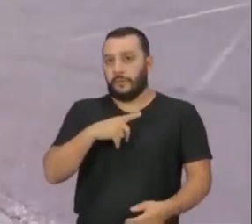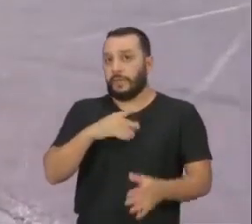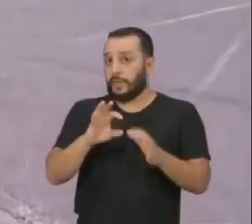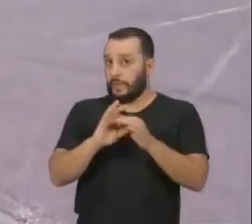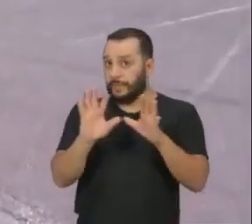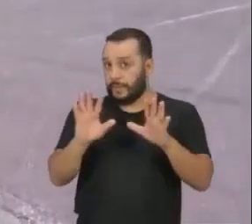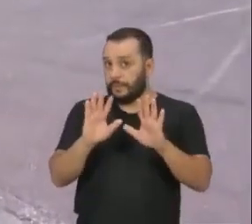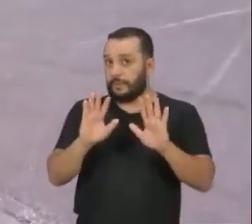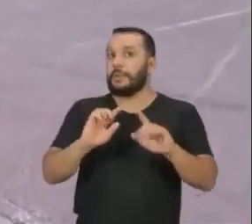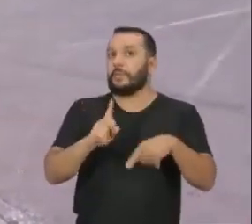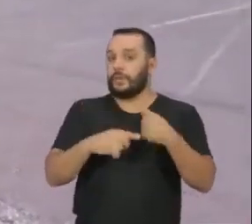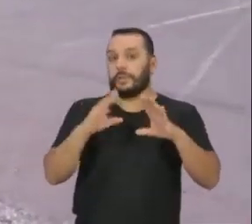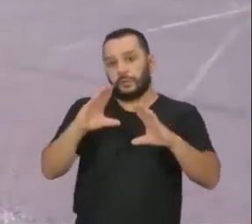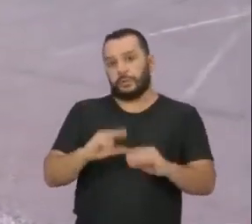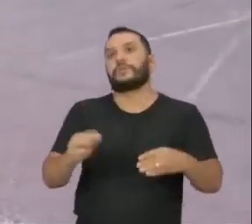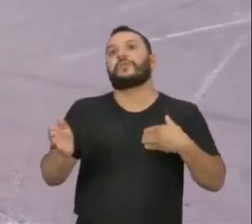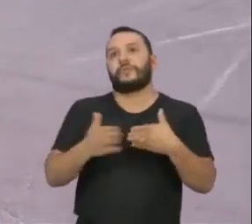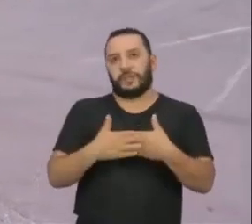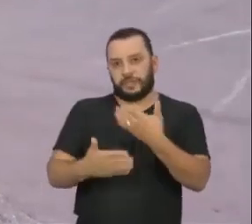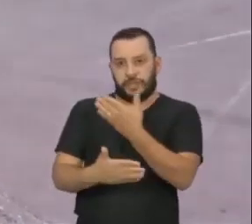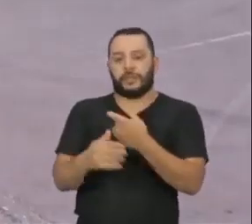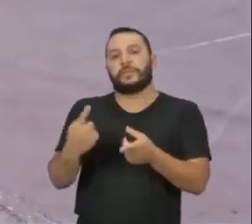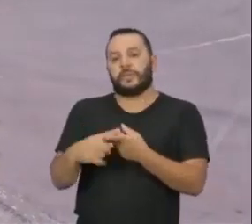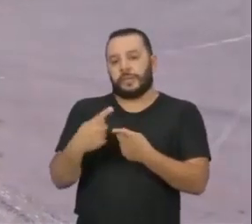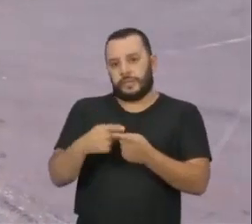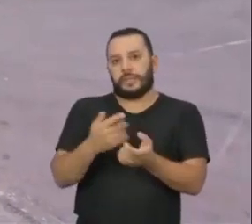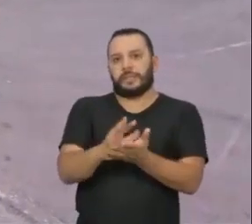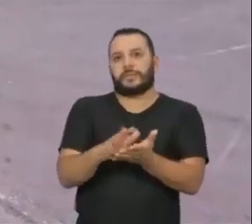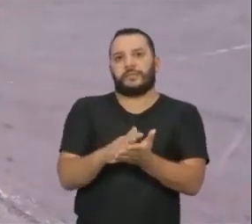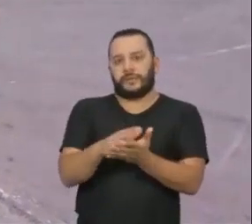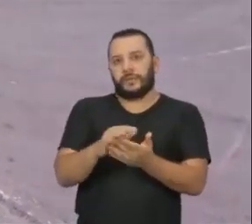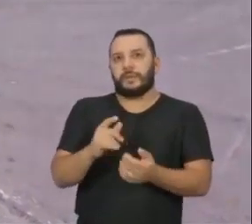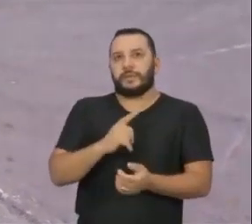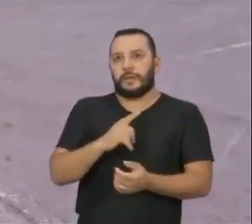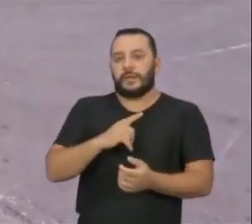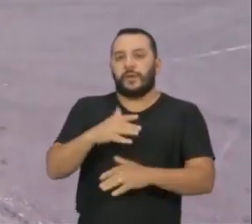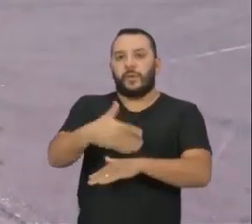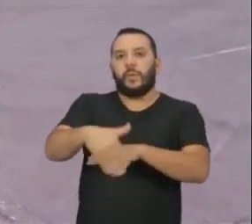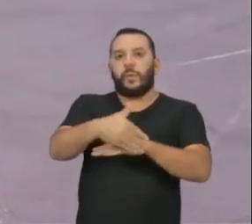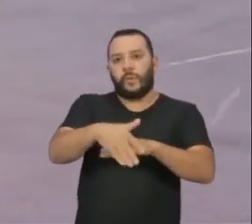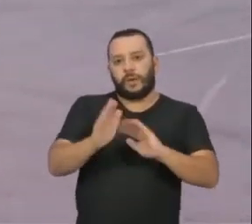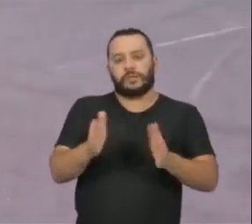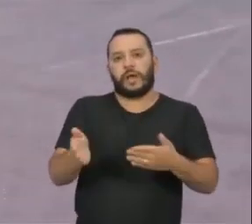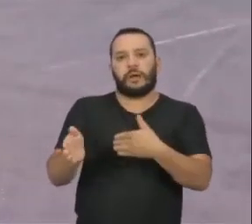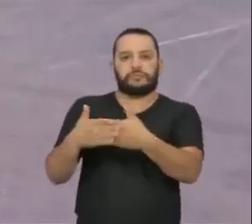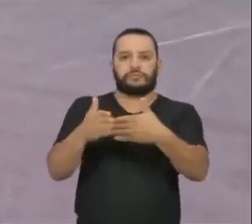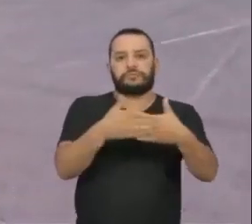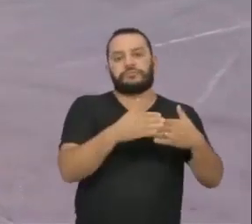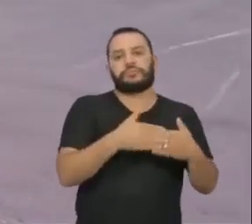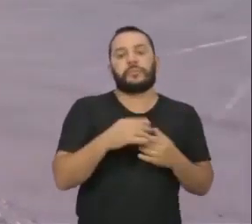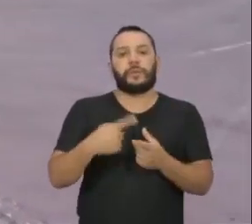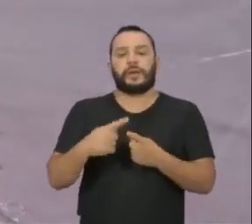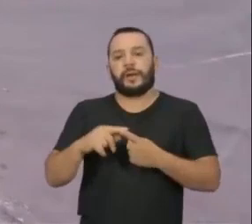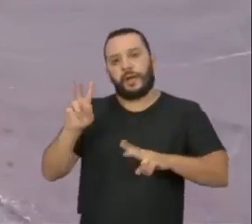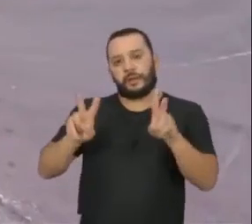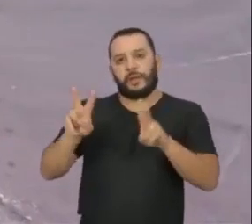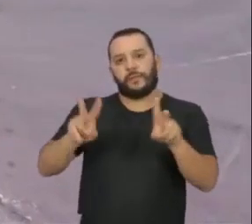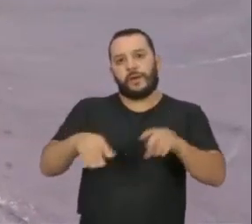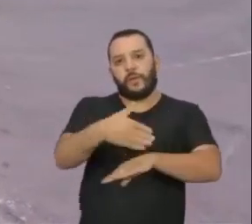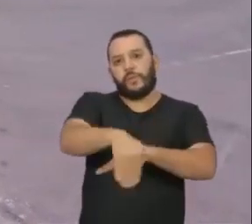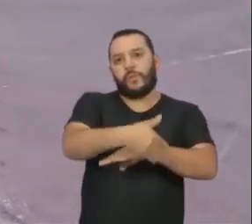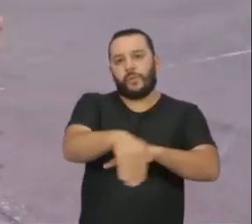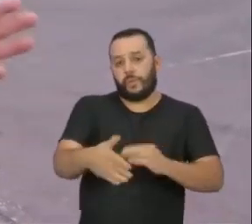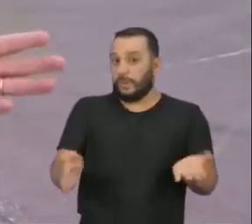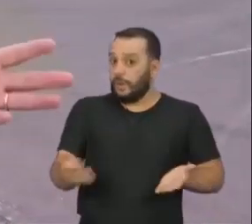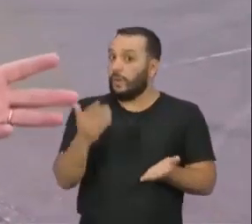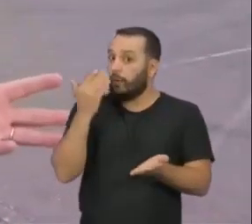mas agora à noite ela vai ser interditada por causa dos desfiles. Mas as ruas ao redor estão interditadas por causa do carnaval de rua. Começou a